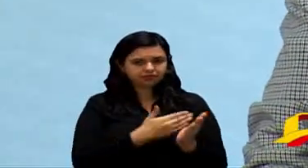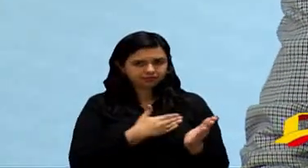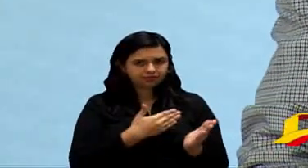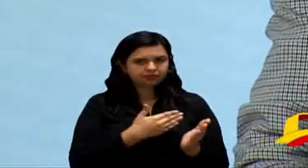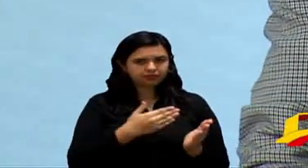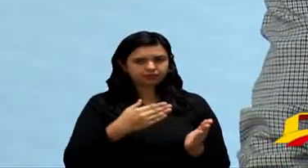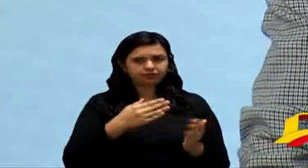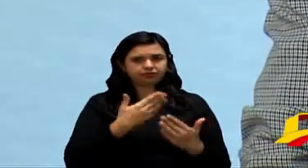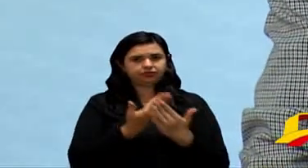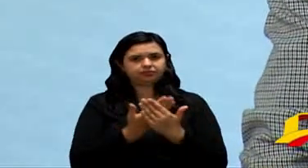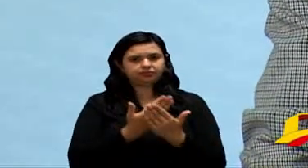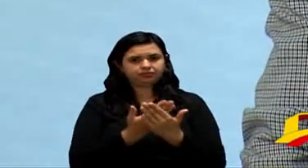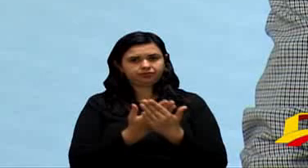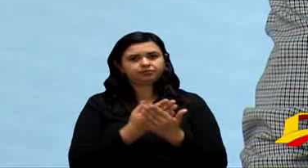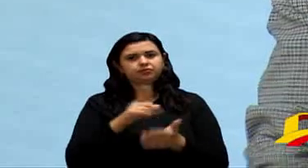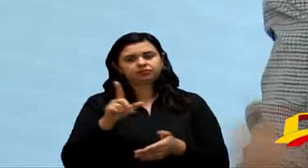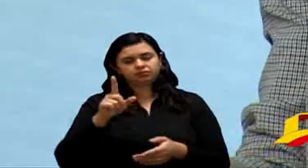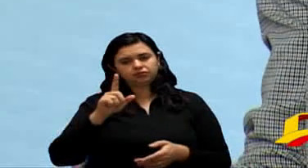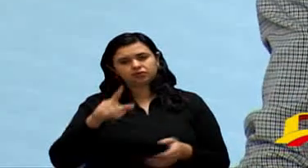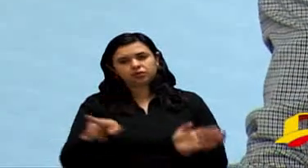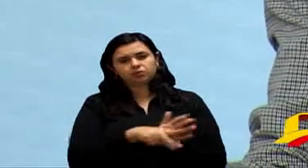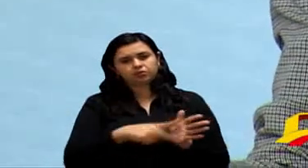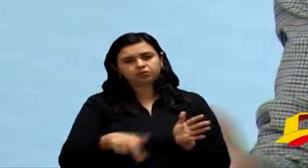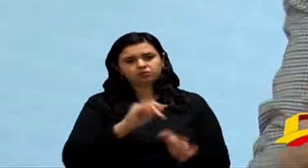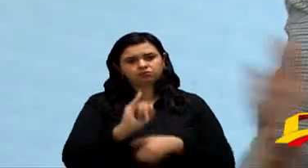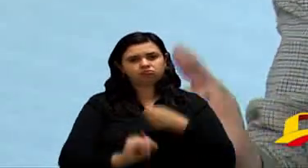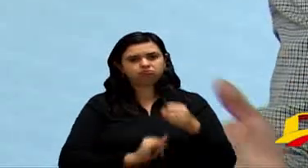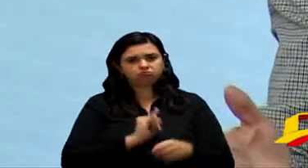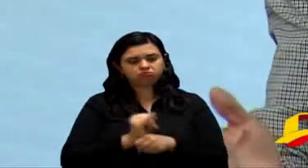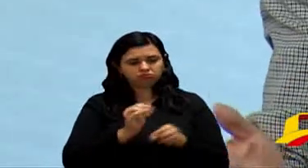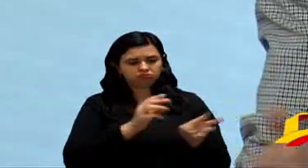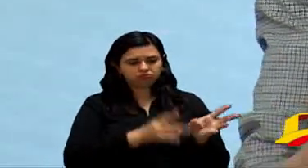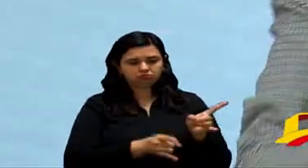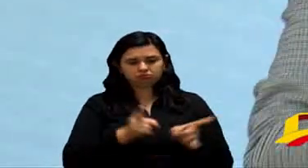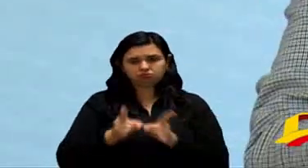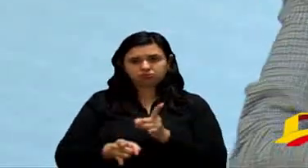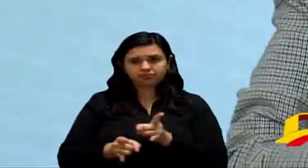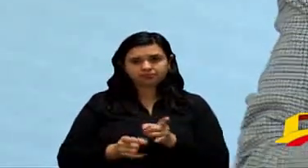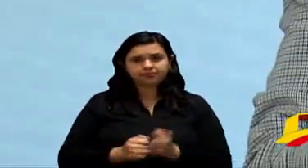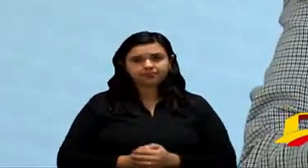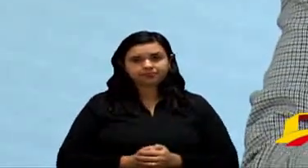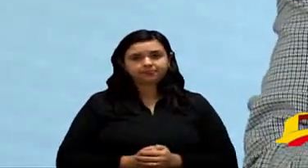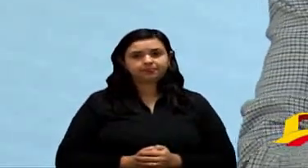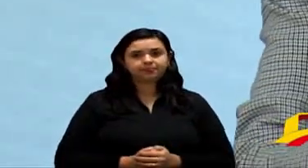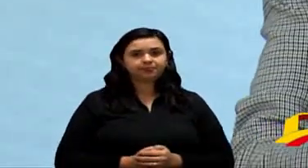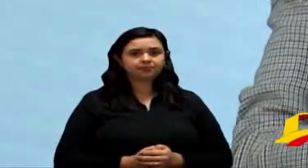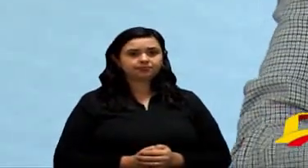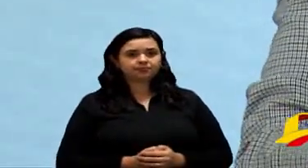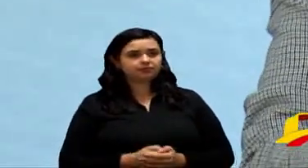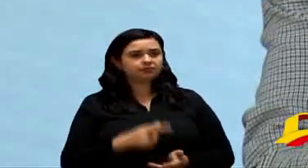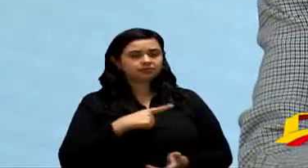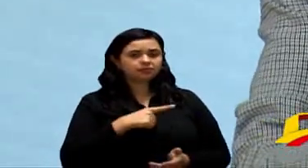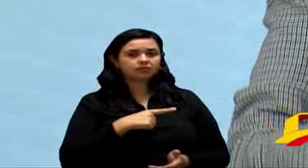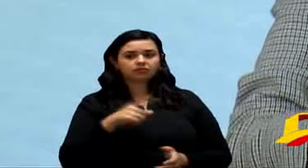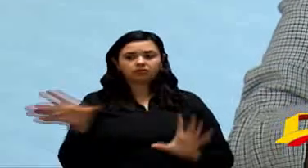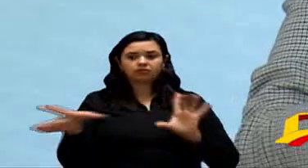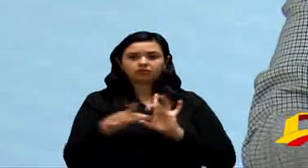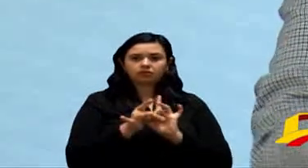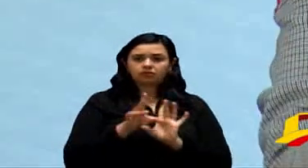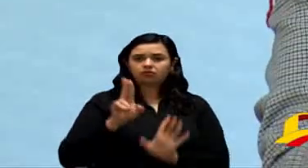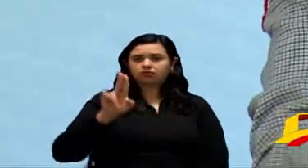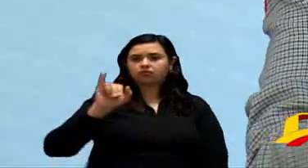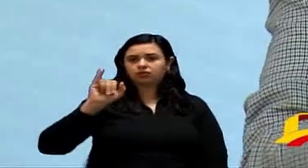robótica informática eu não sei não se tem um convênio com a Uniso com a facens